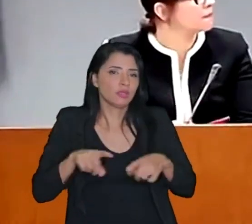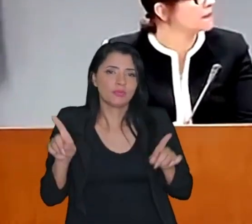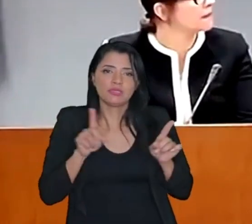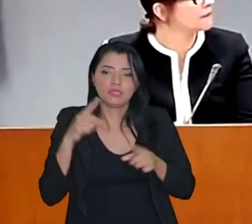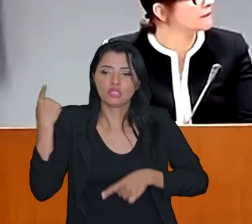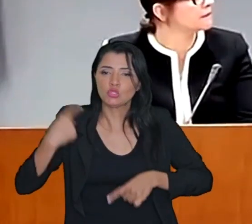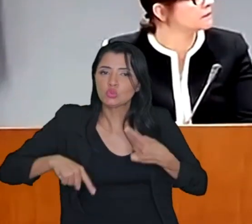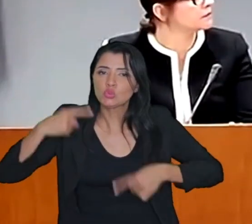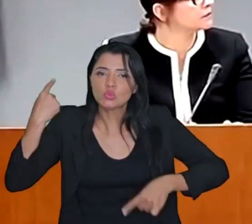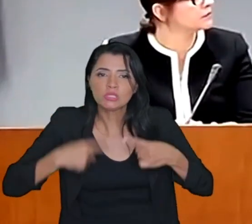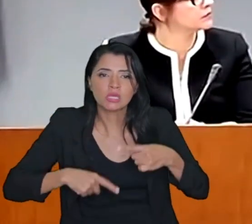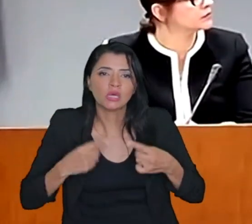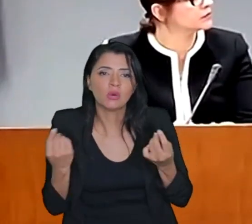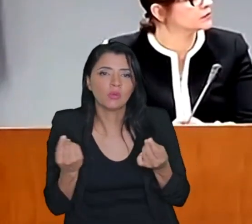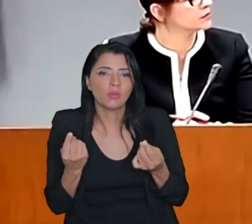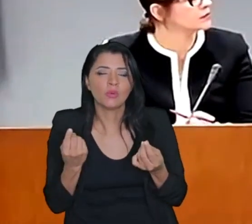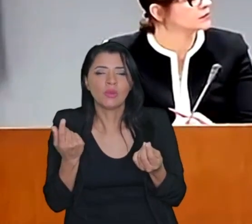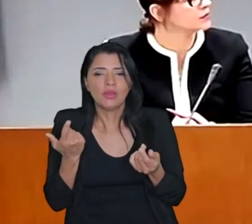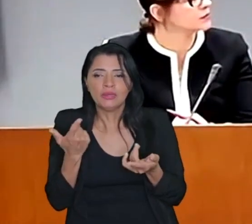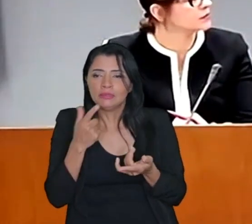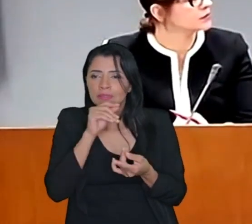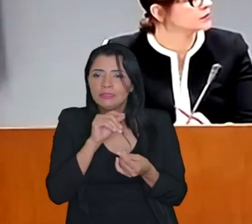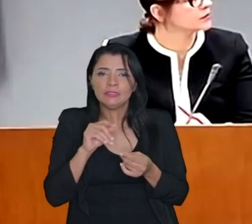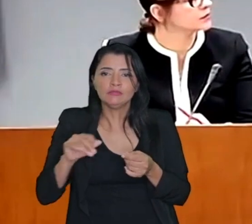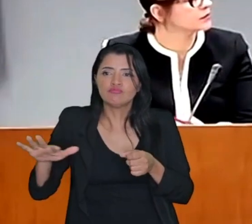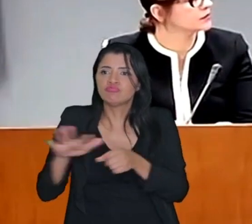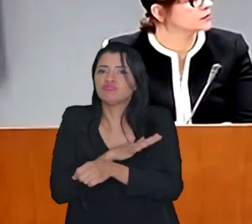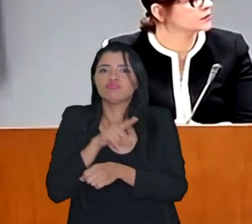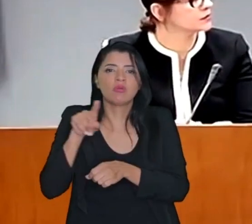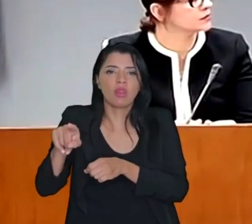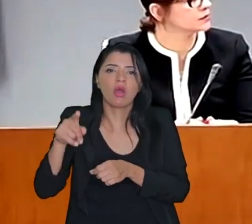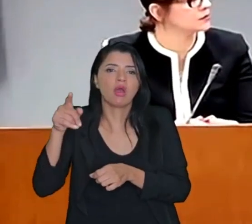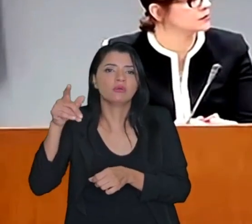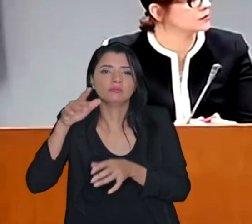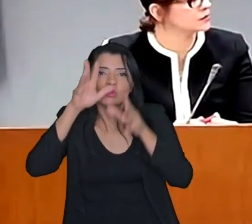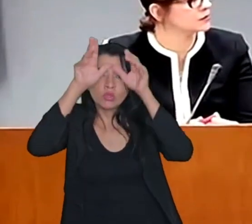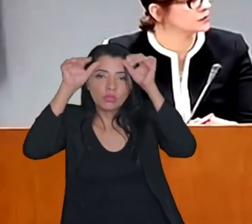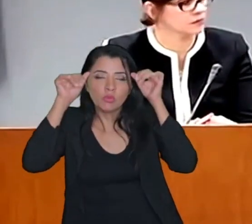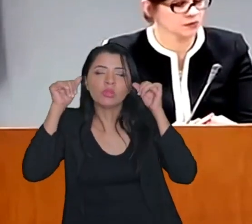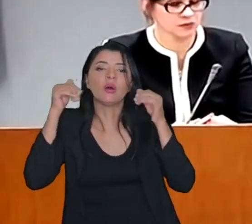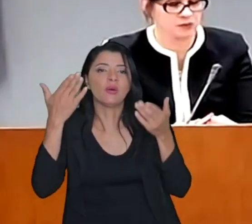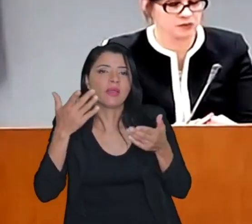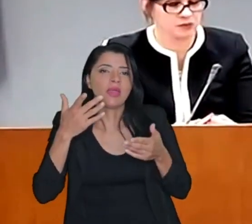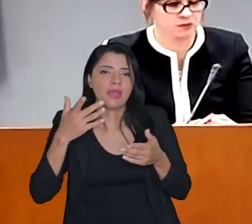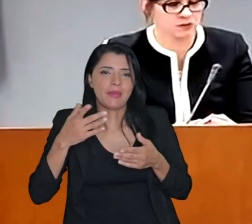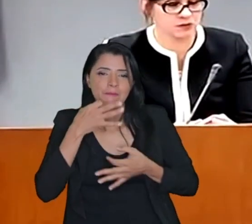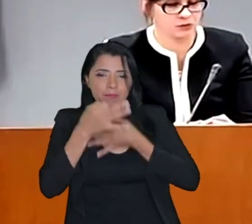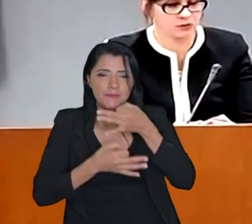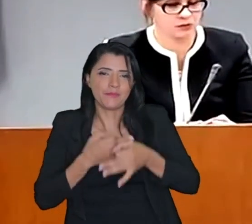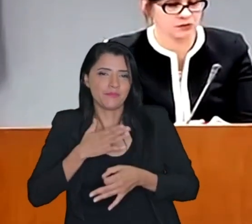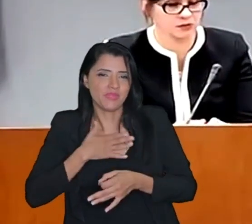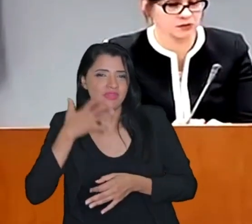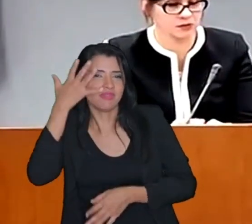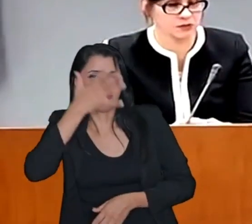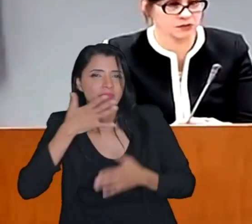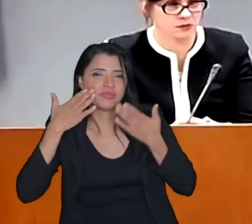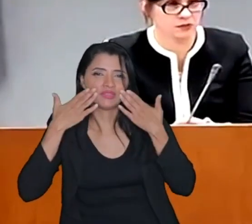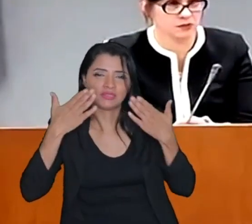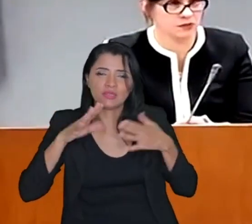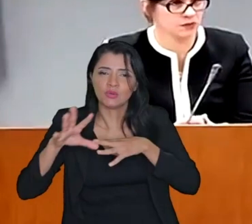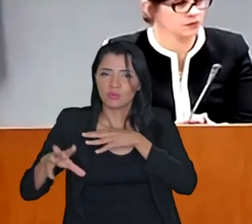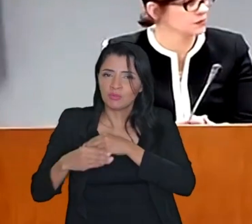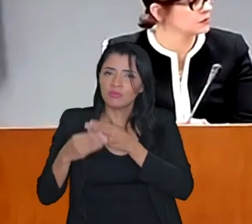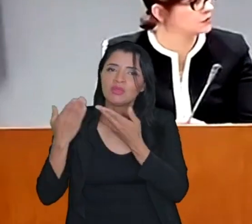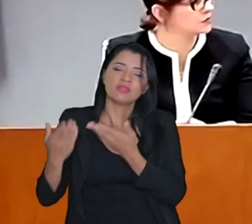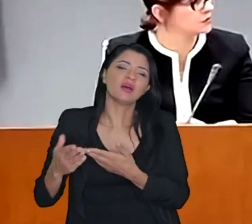mais discussões, né, que atolem os tribunais. Então, eram essas as minhas considerações aí complementares ao